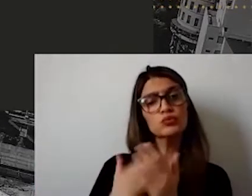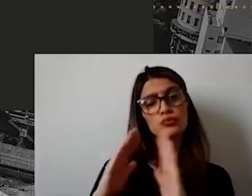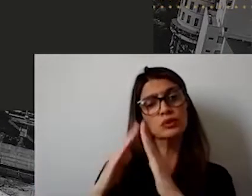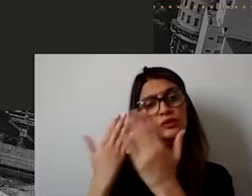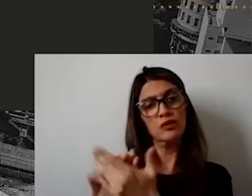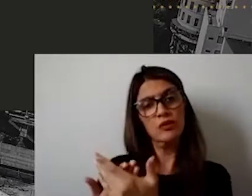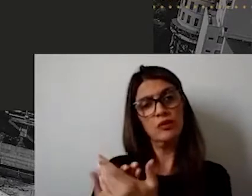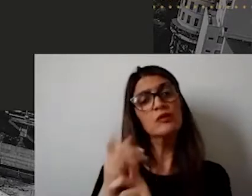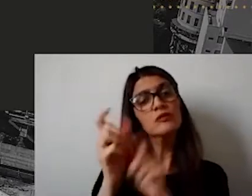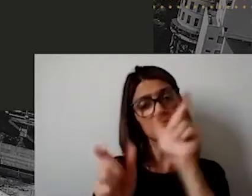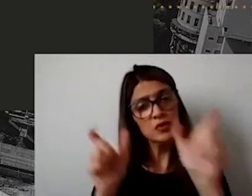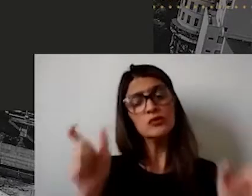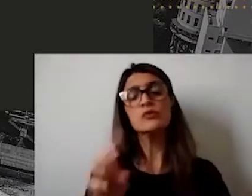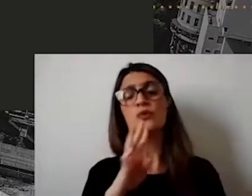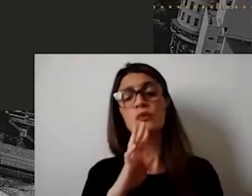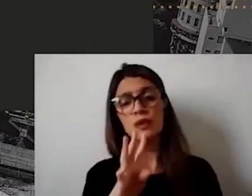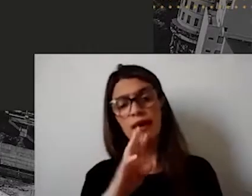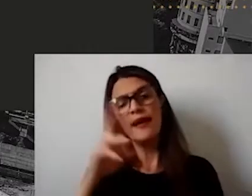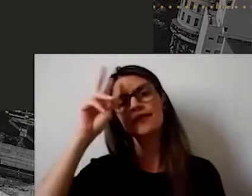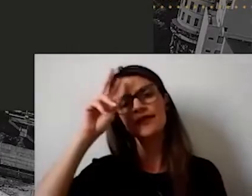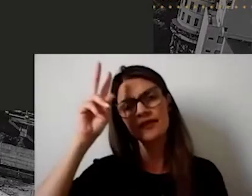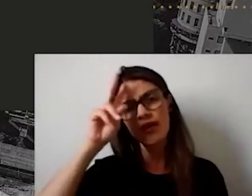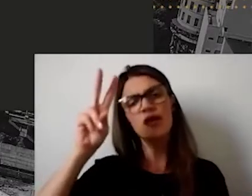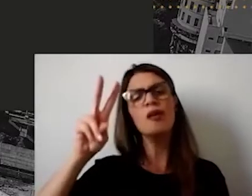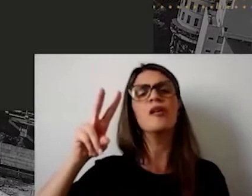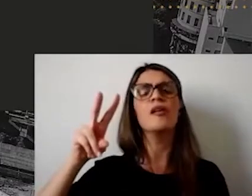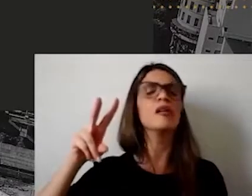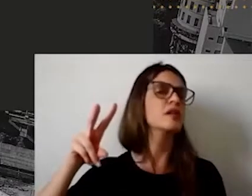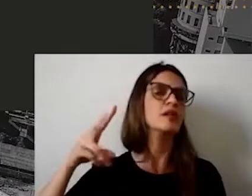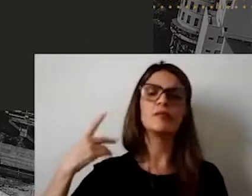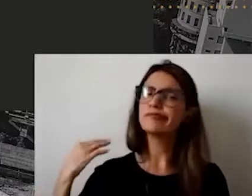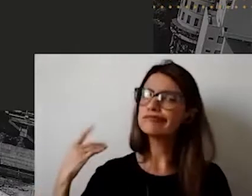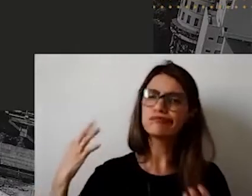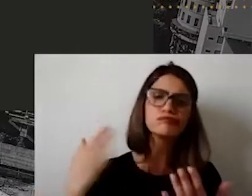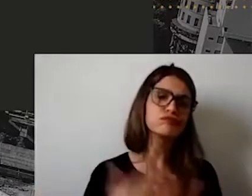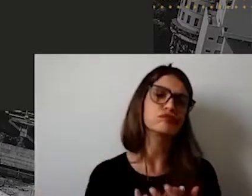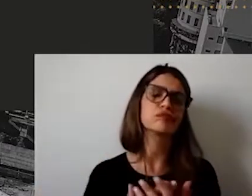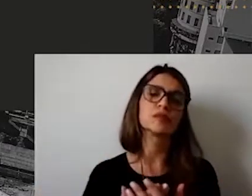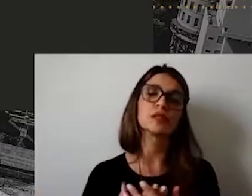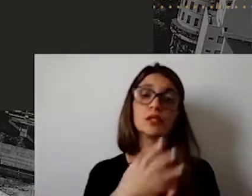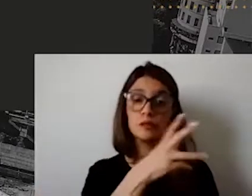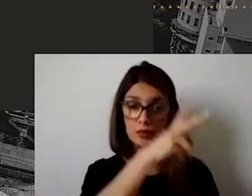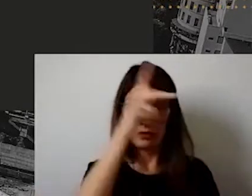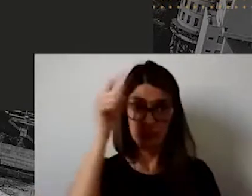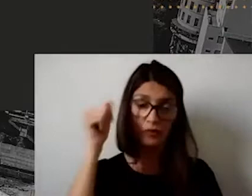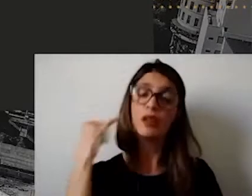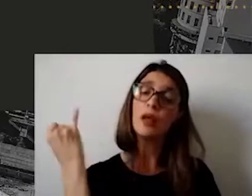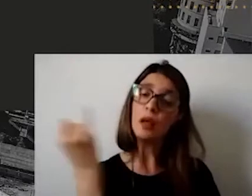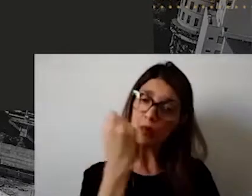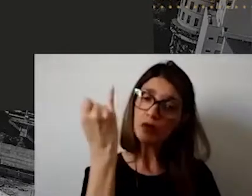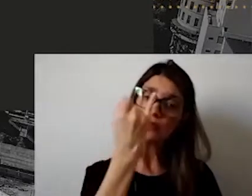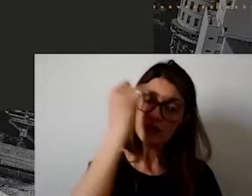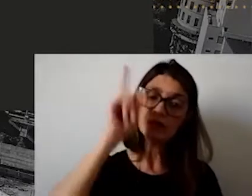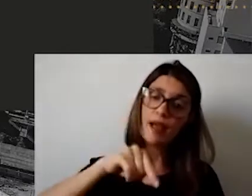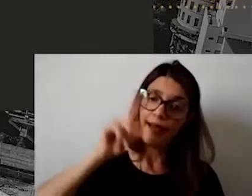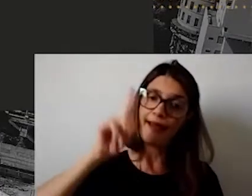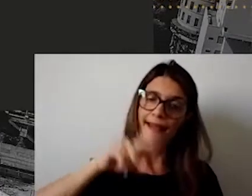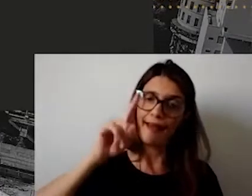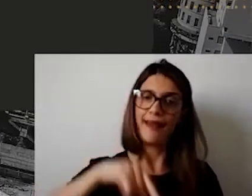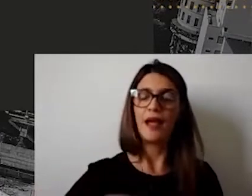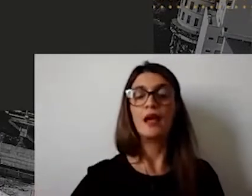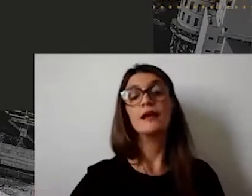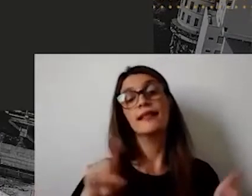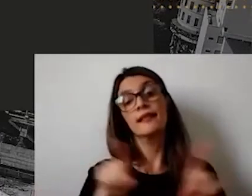Amazônia, dos mitos, das histórias. Então, existe um papel da Amazônia muito relevante, que é também no campo do imaginário